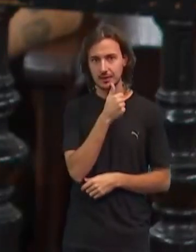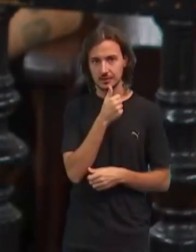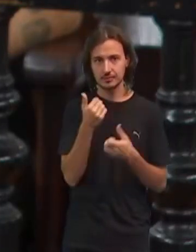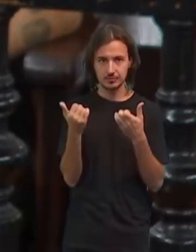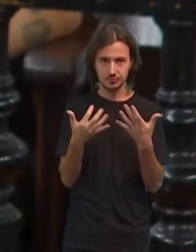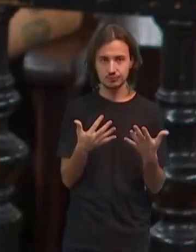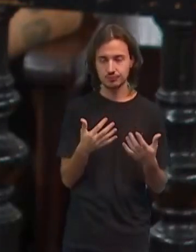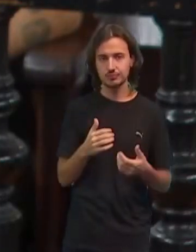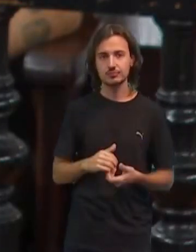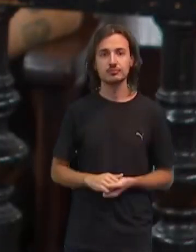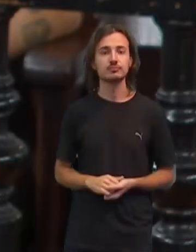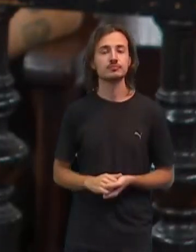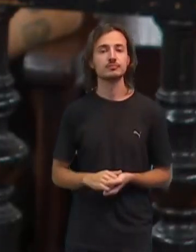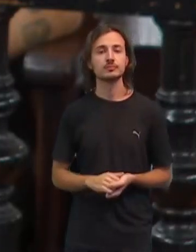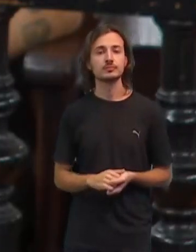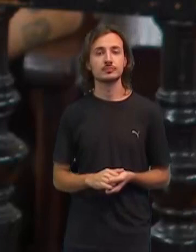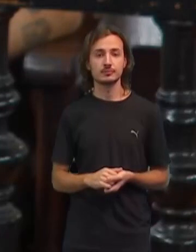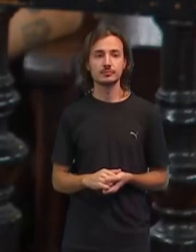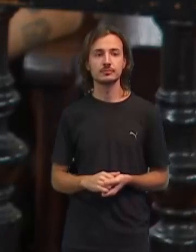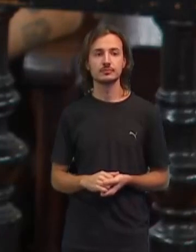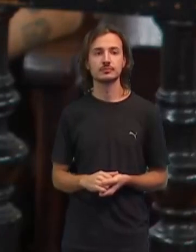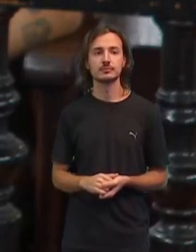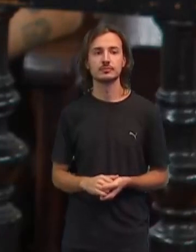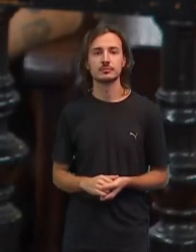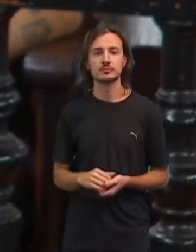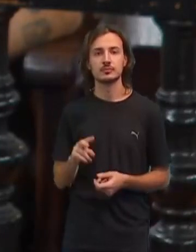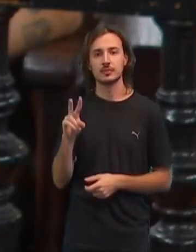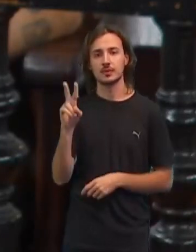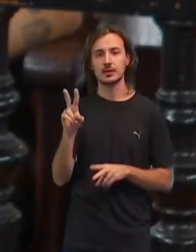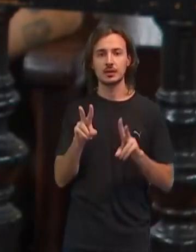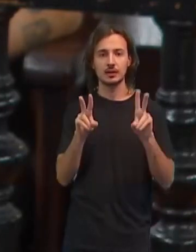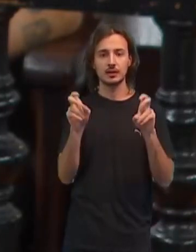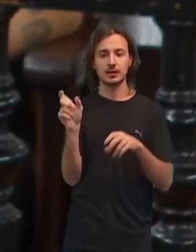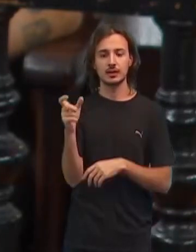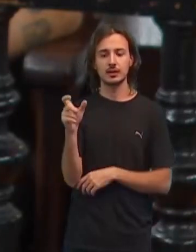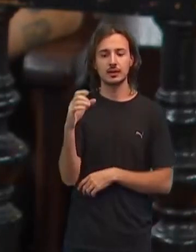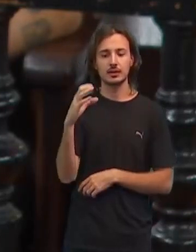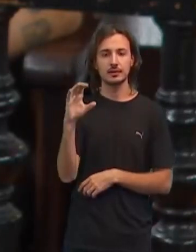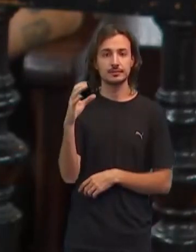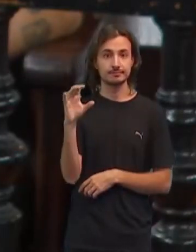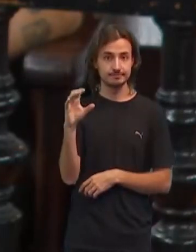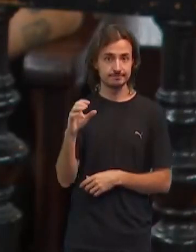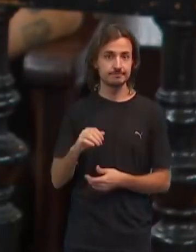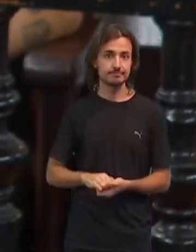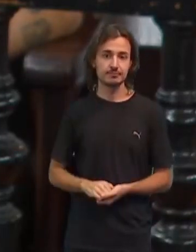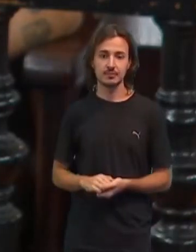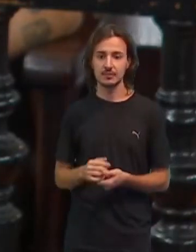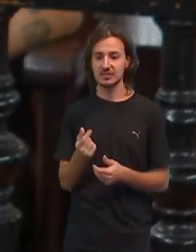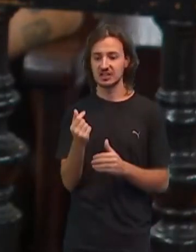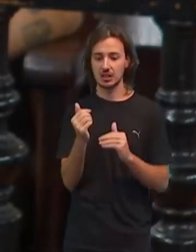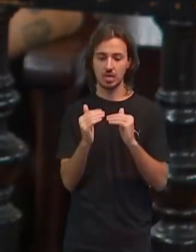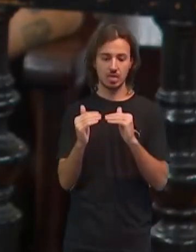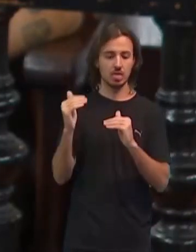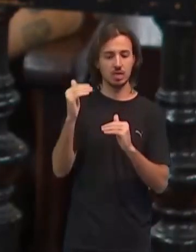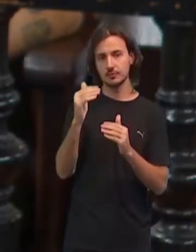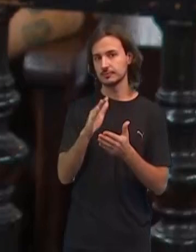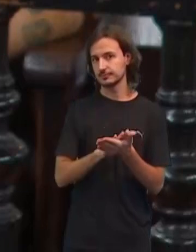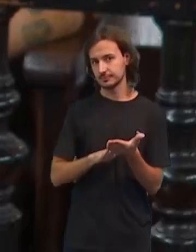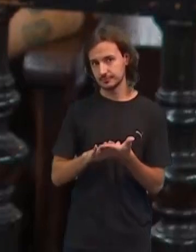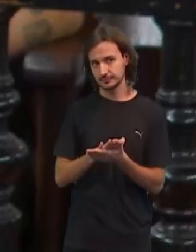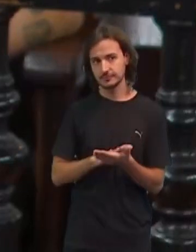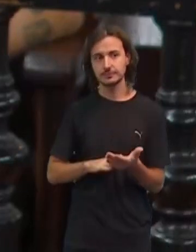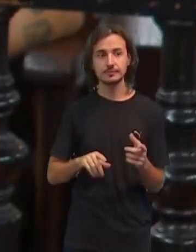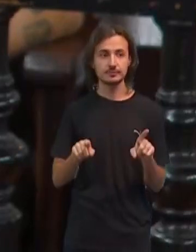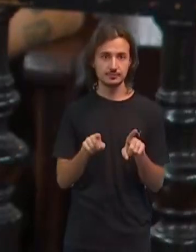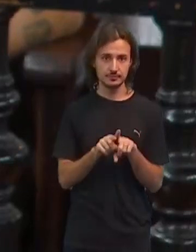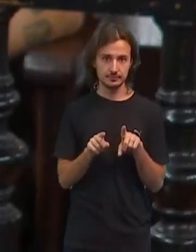minuto, presidente, as operações de crédito não excederam o montante das despesas de capital. E um outro momento